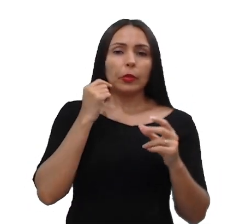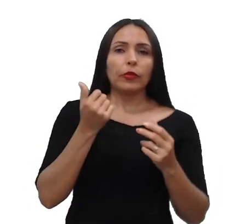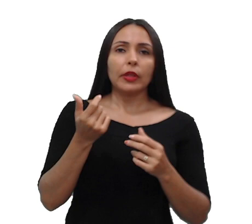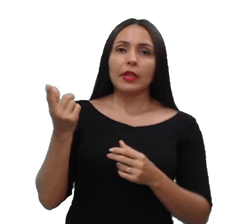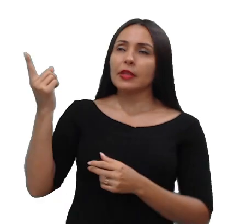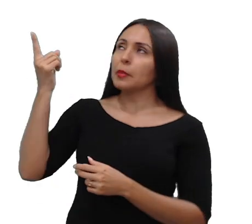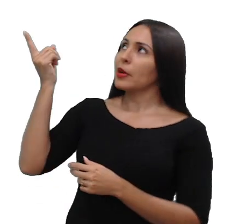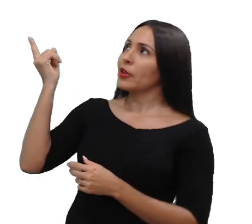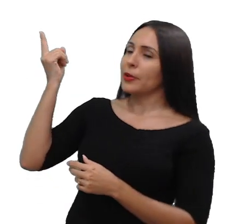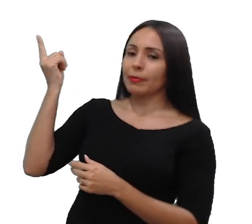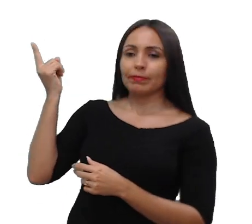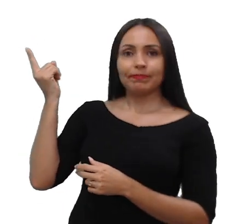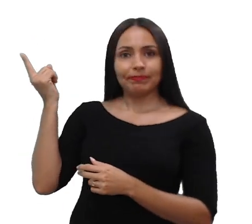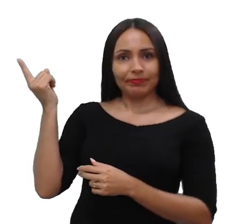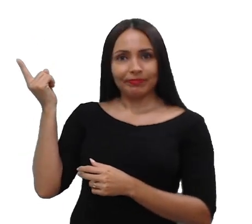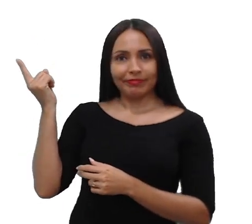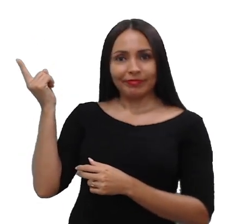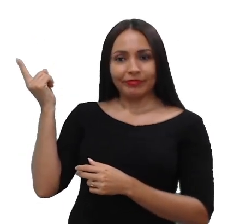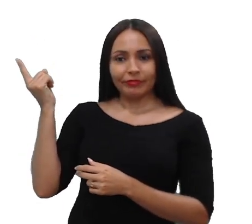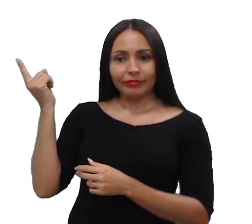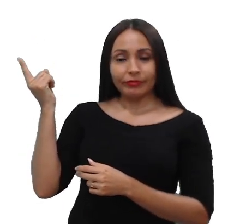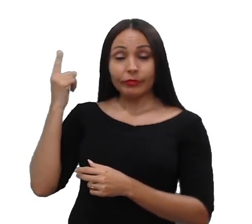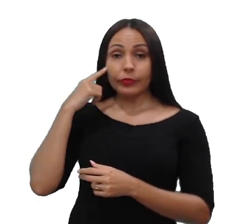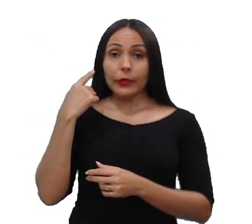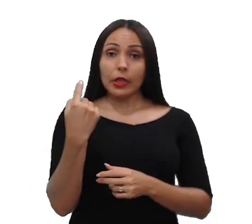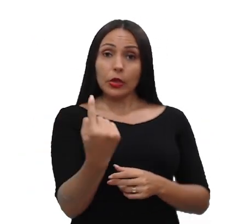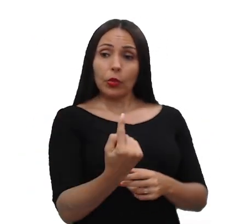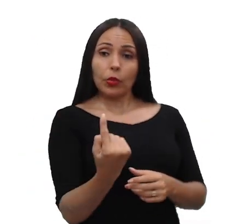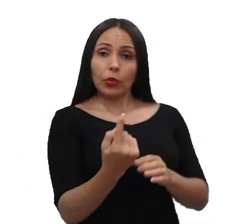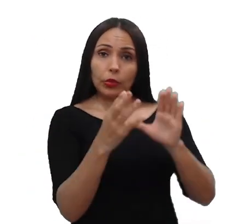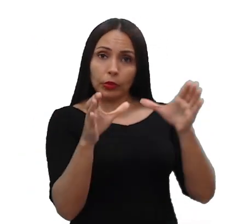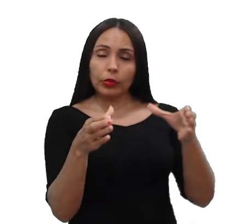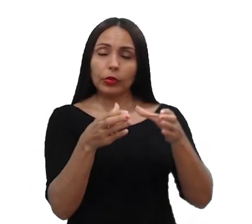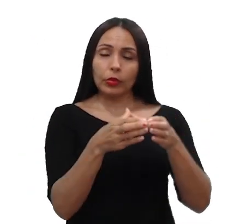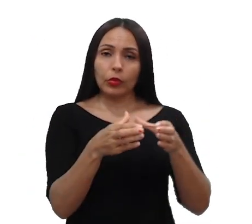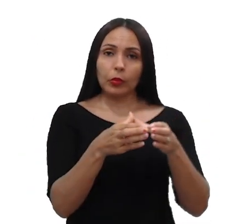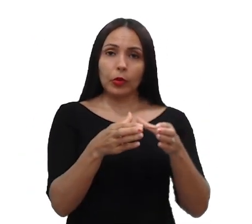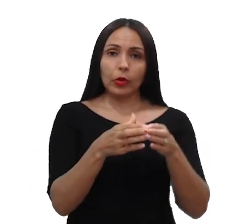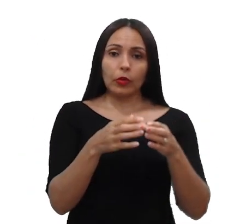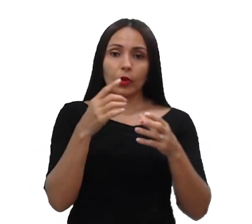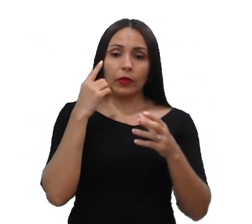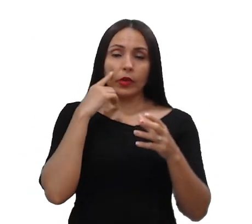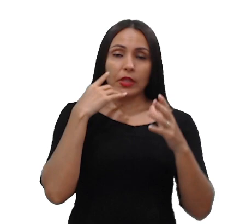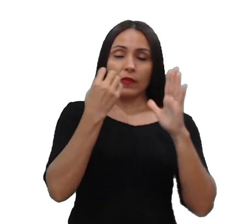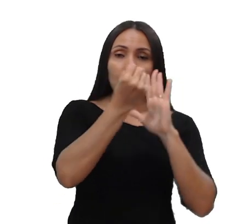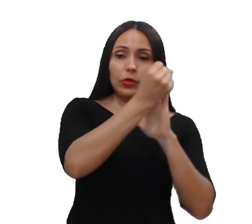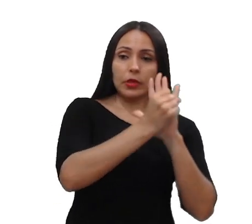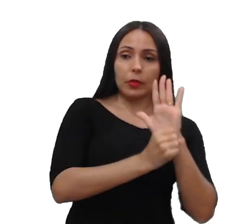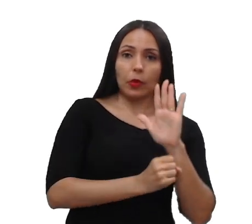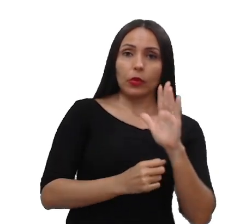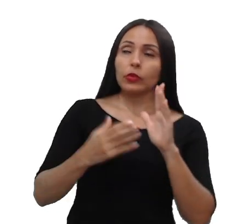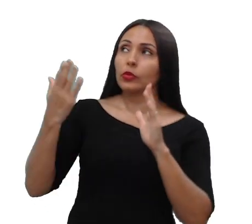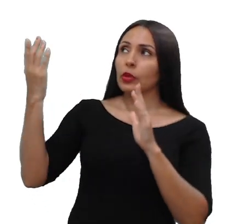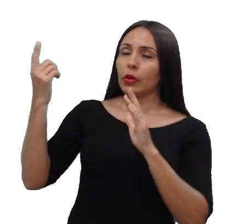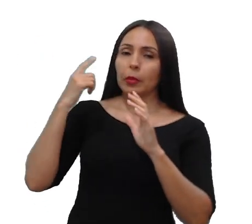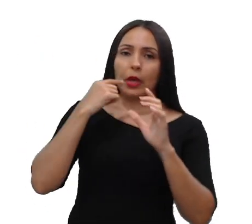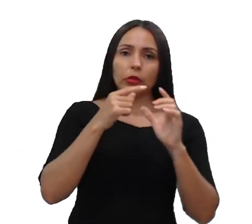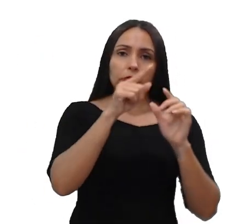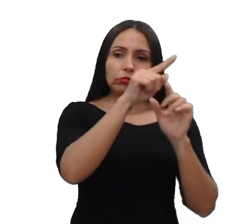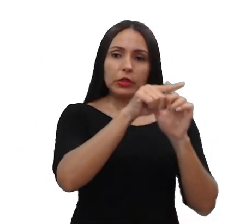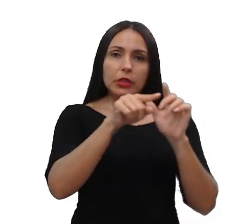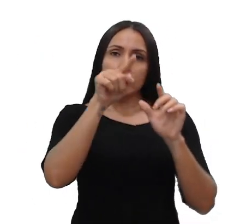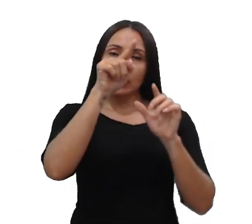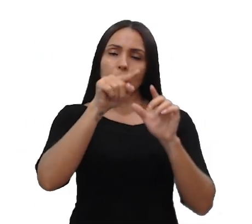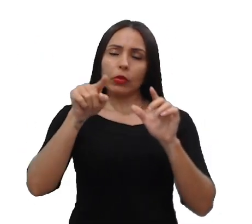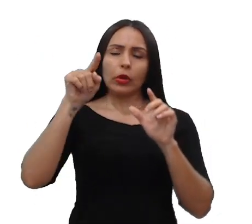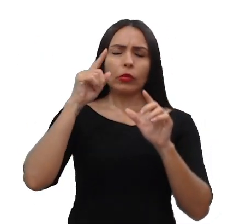imagem. Esse é um único grupo, né? Quando a gente vê os símbolos todos agrupados, os círculos. E quando